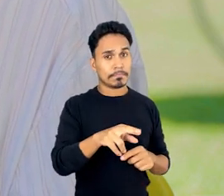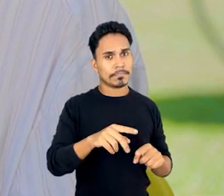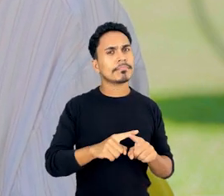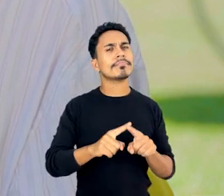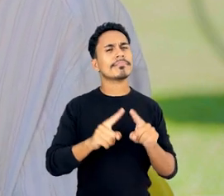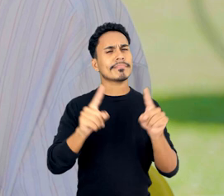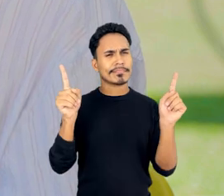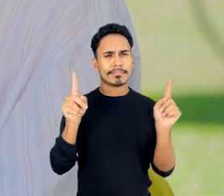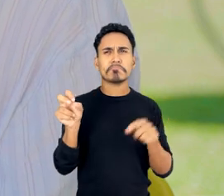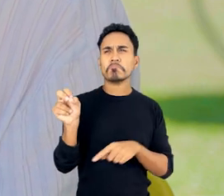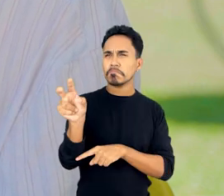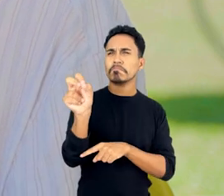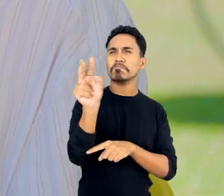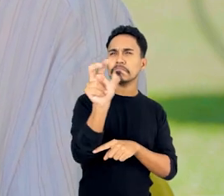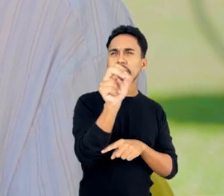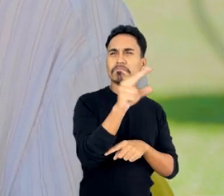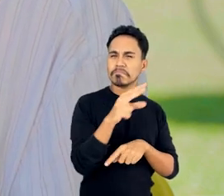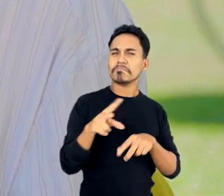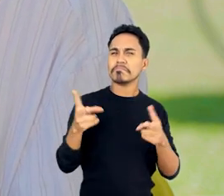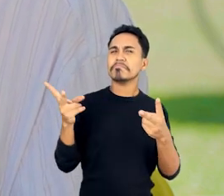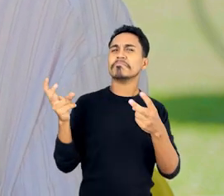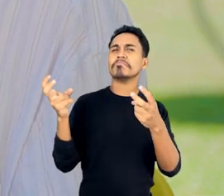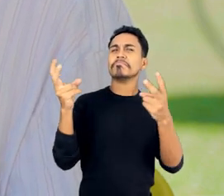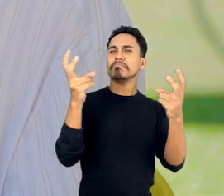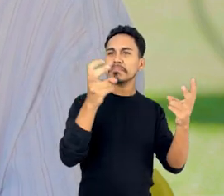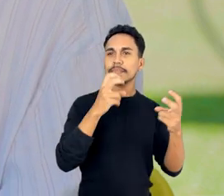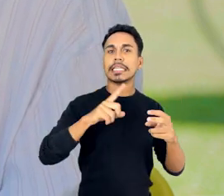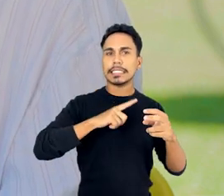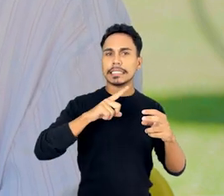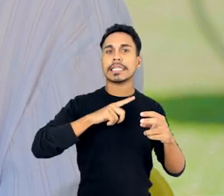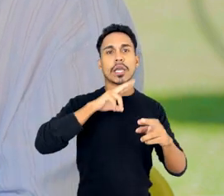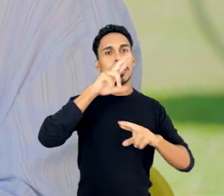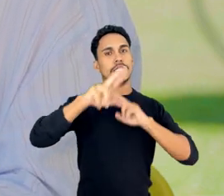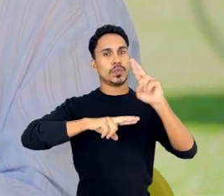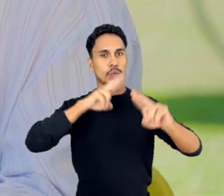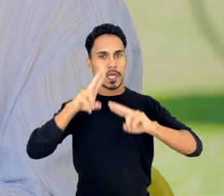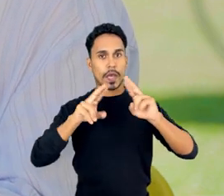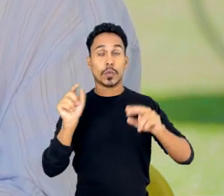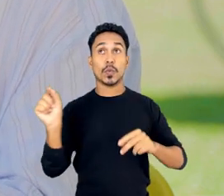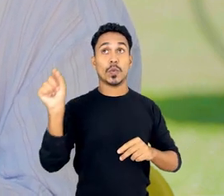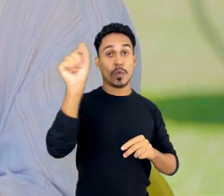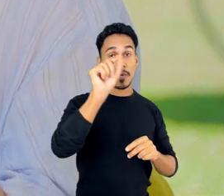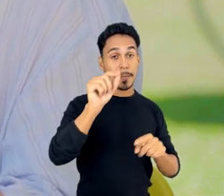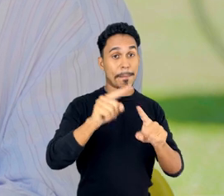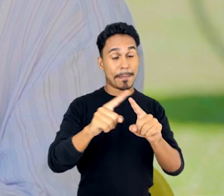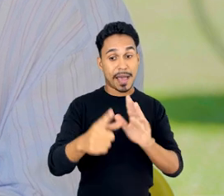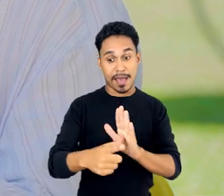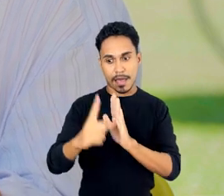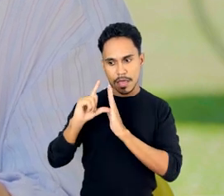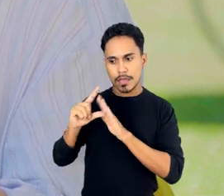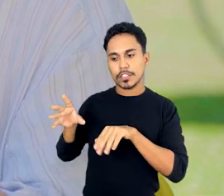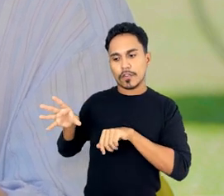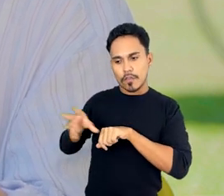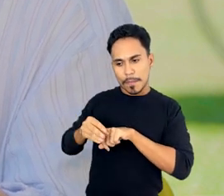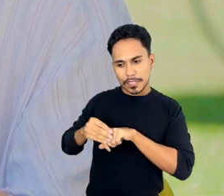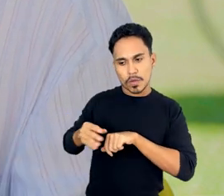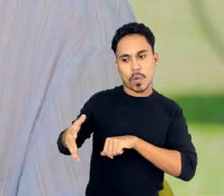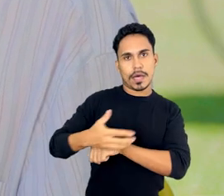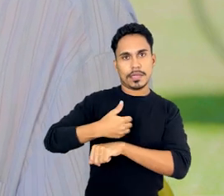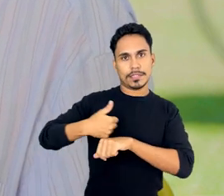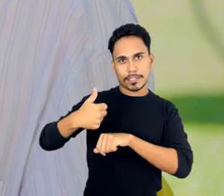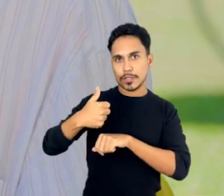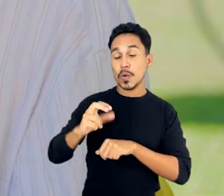se ver né E se sentir do ponto de vista de resultados se a formação se adequou ou não